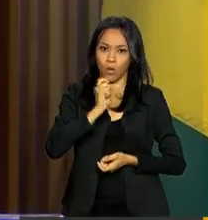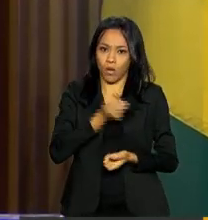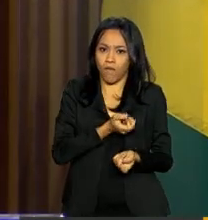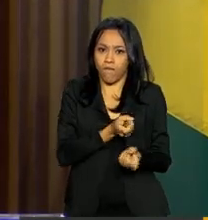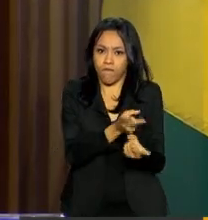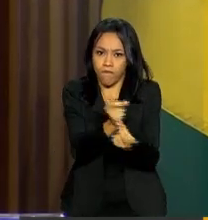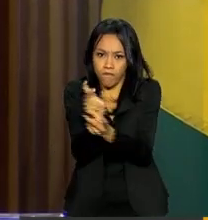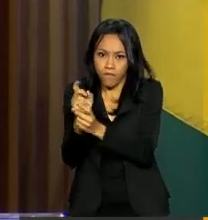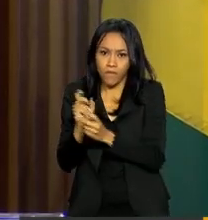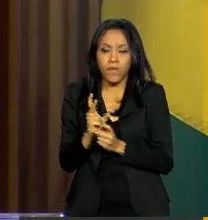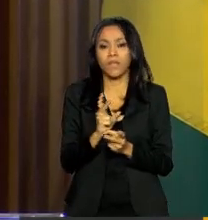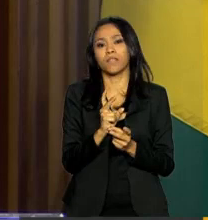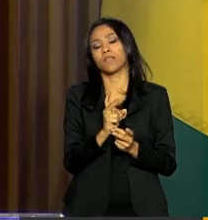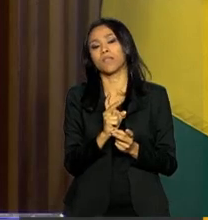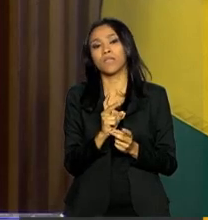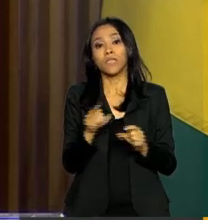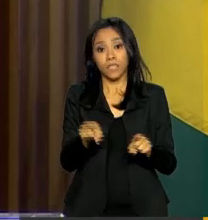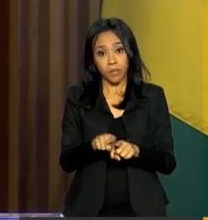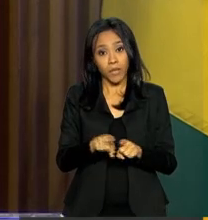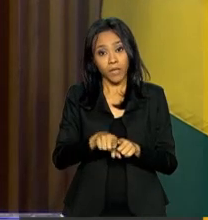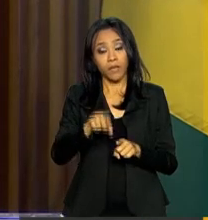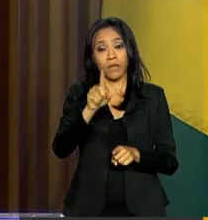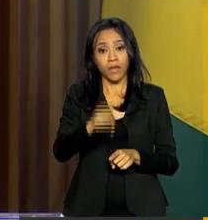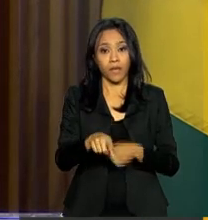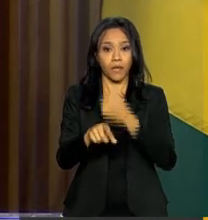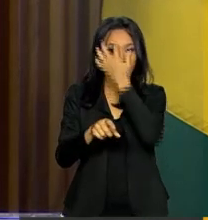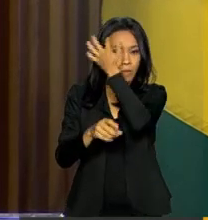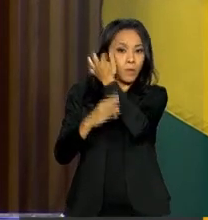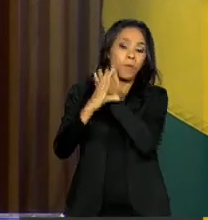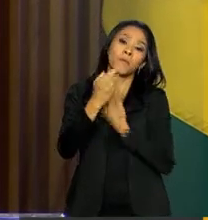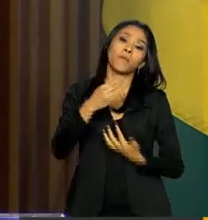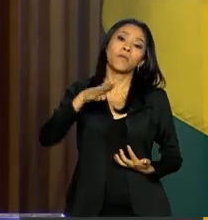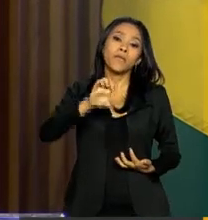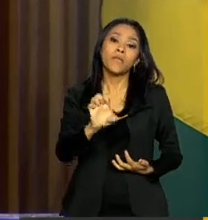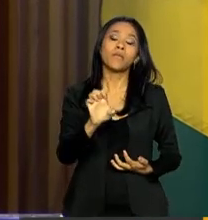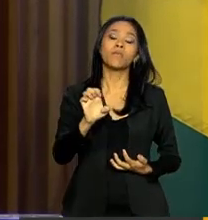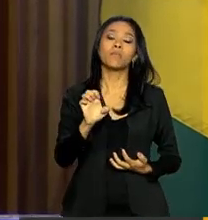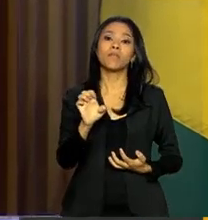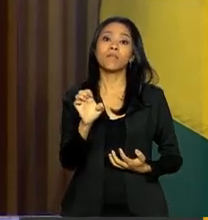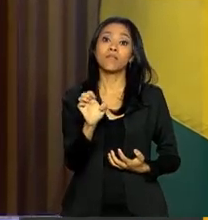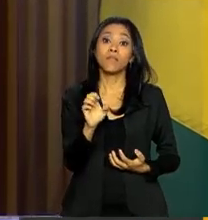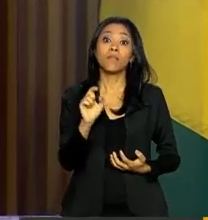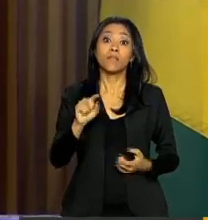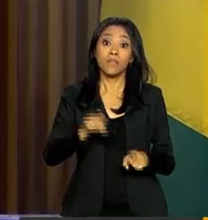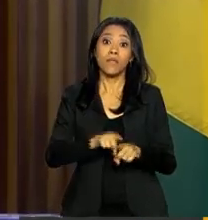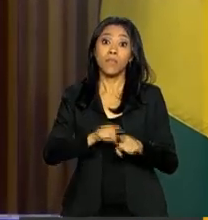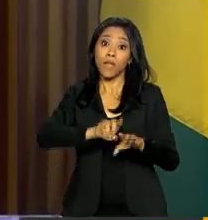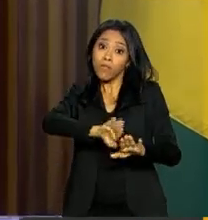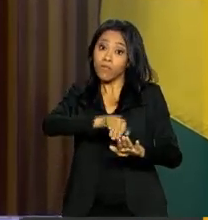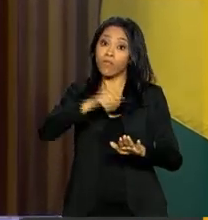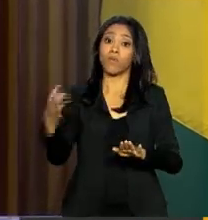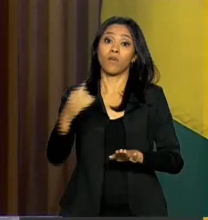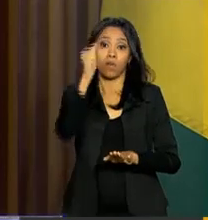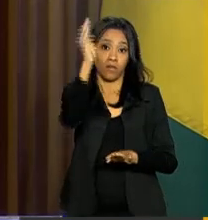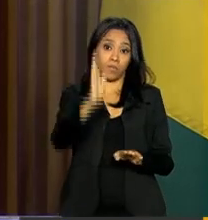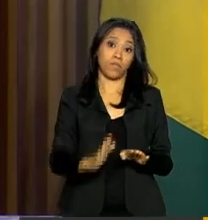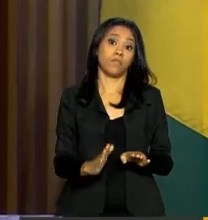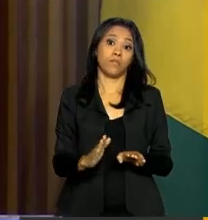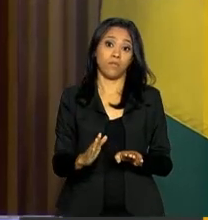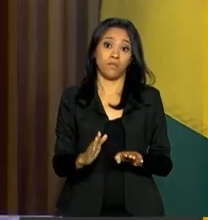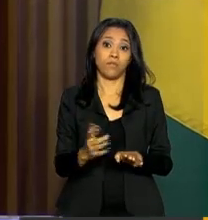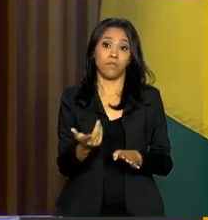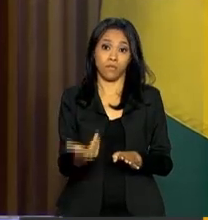até passando a ser um crime é transnacional que ultrapassa a nossa nação para outros